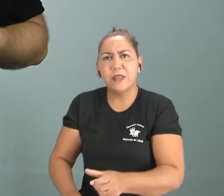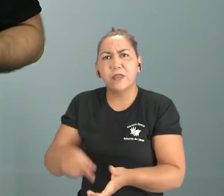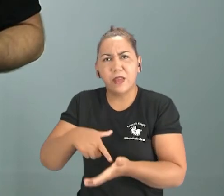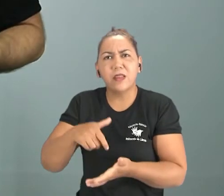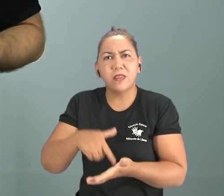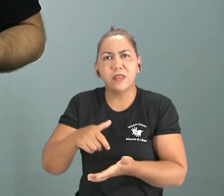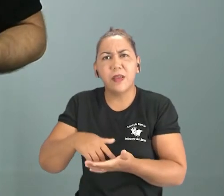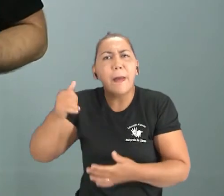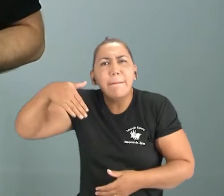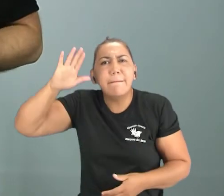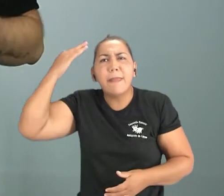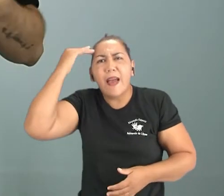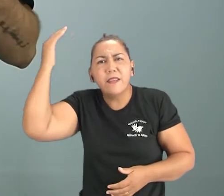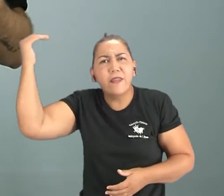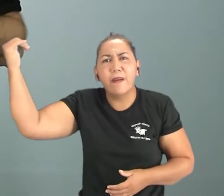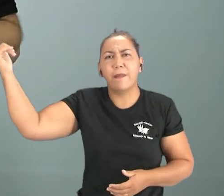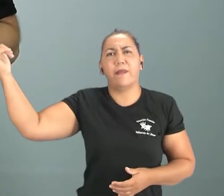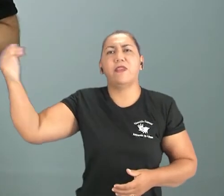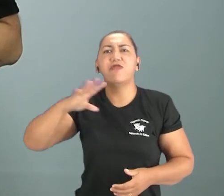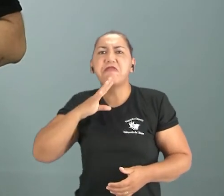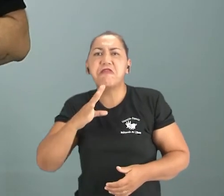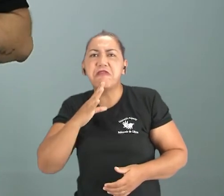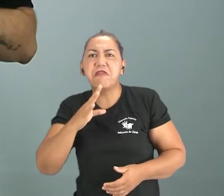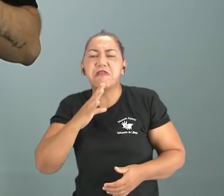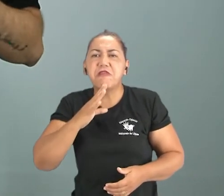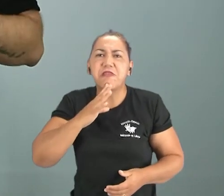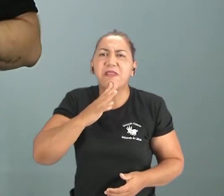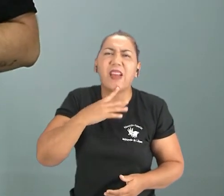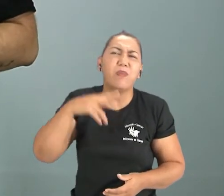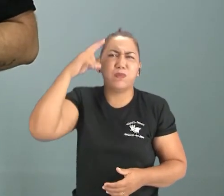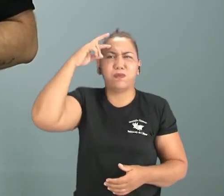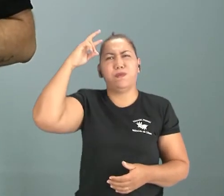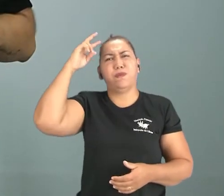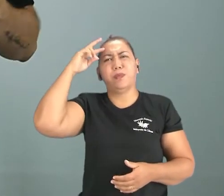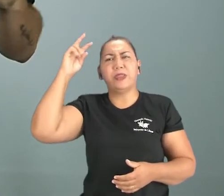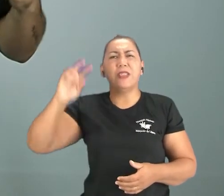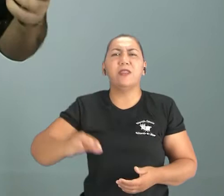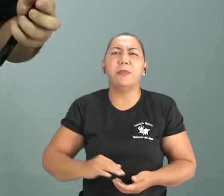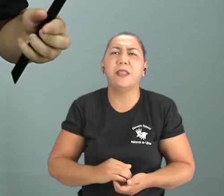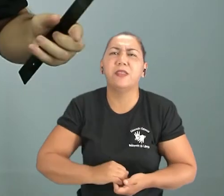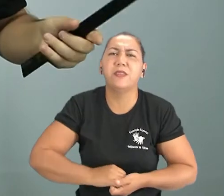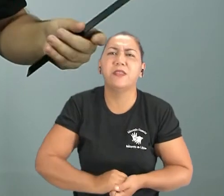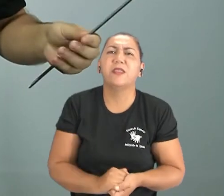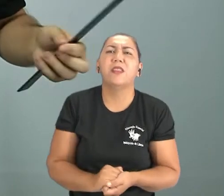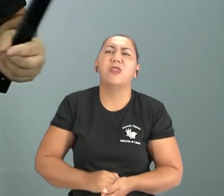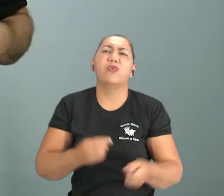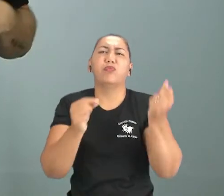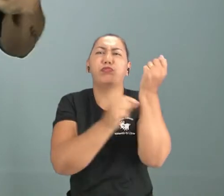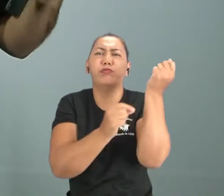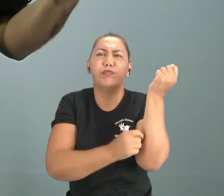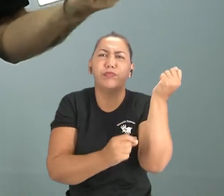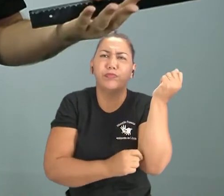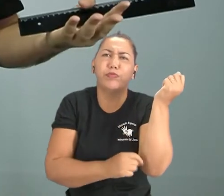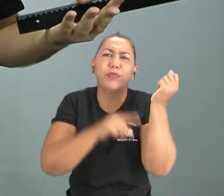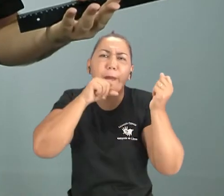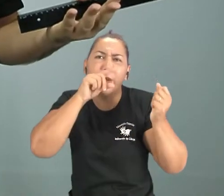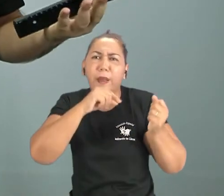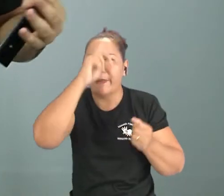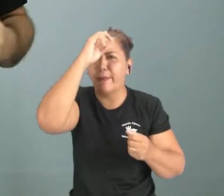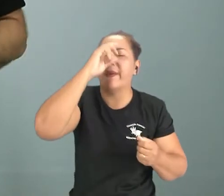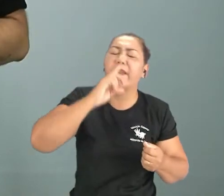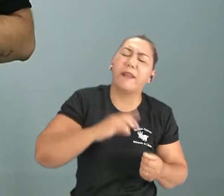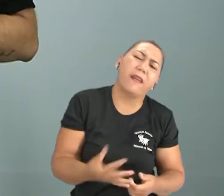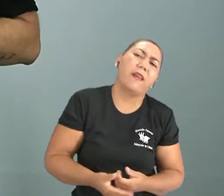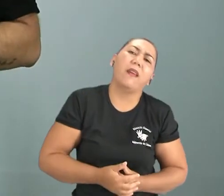mais conhecidos já participou de histórias do Monteiro Lobato já participou no Sítio do Picapau Amarelo né que todo mundo